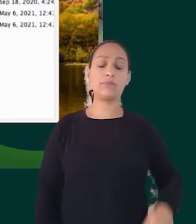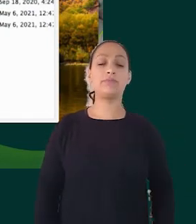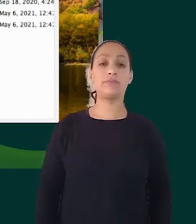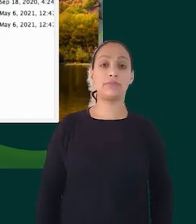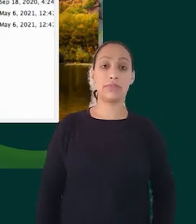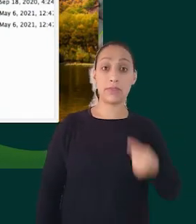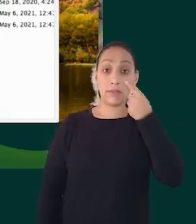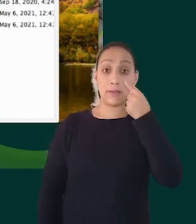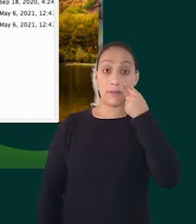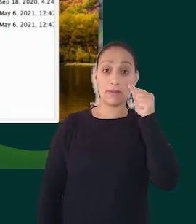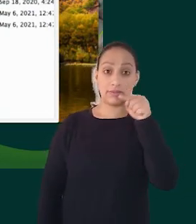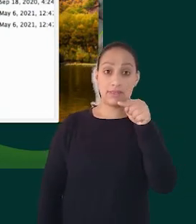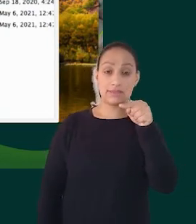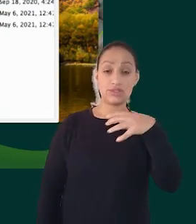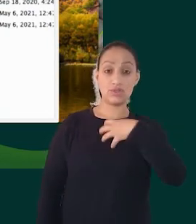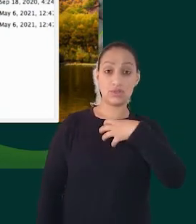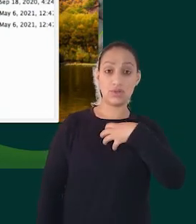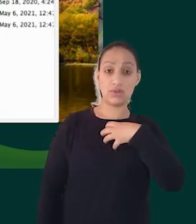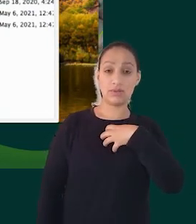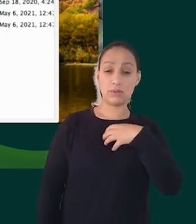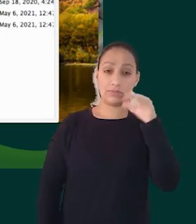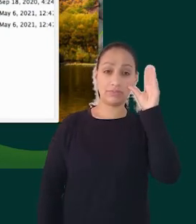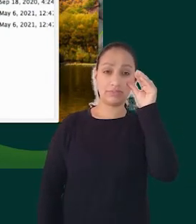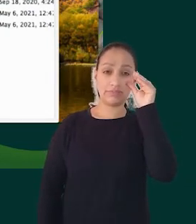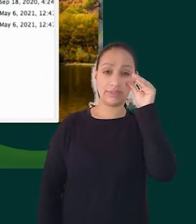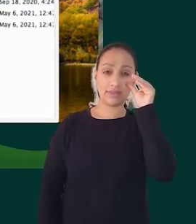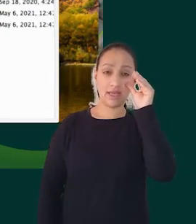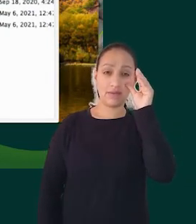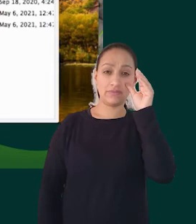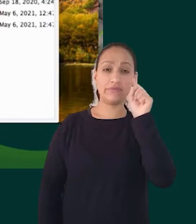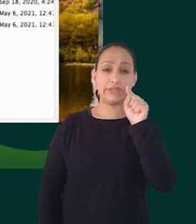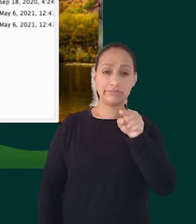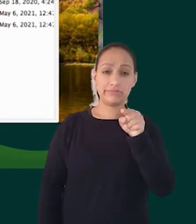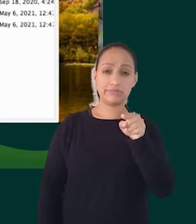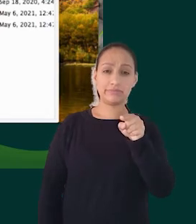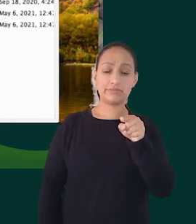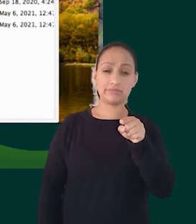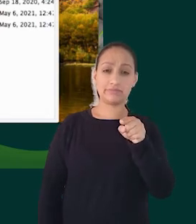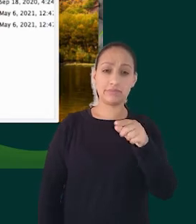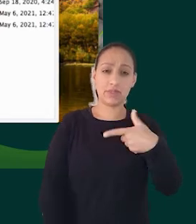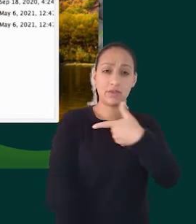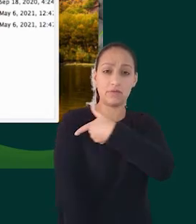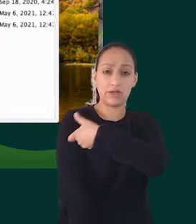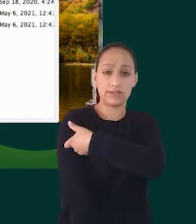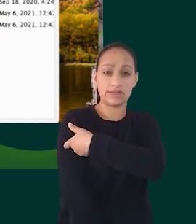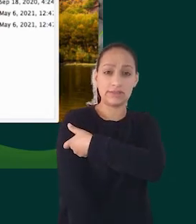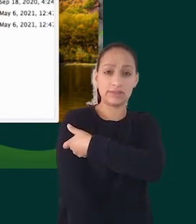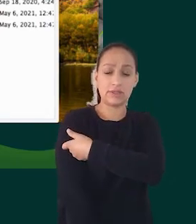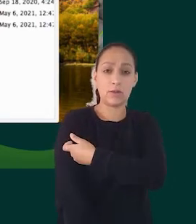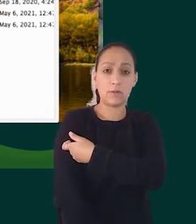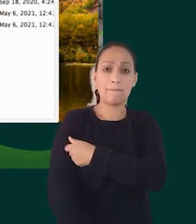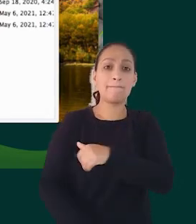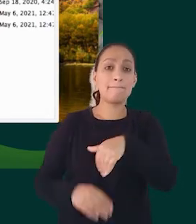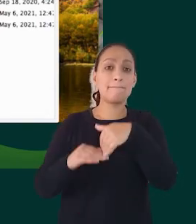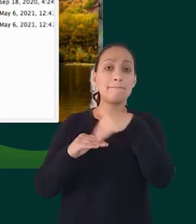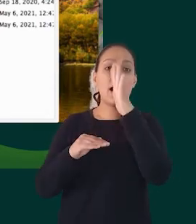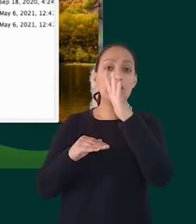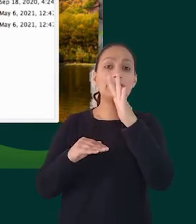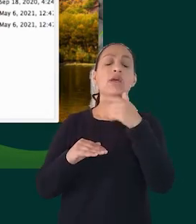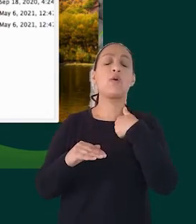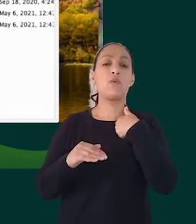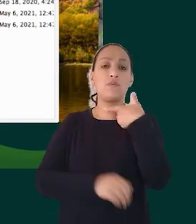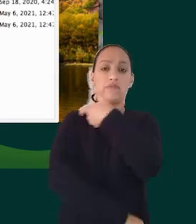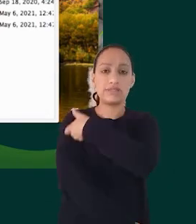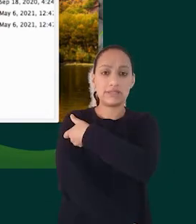vai ser nesse formato. Observem aqui, ó, vacinação por 100, quanto eu mais vacino,